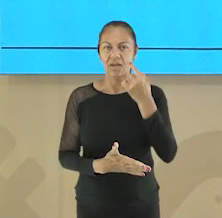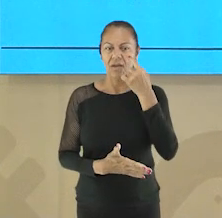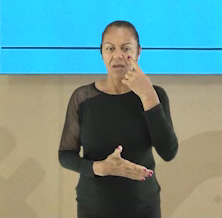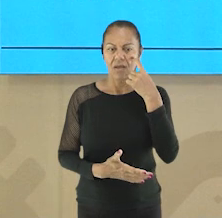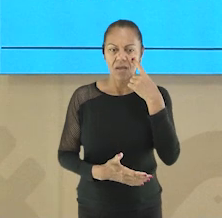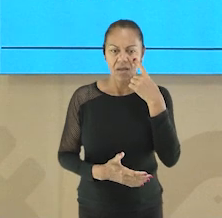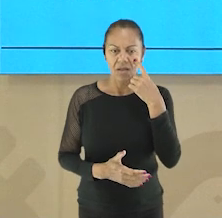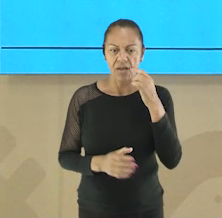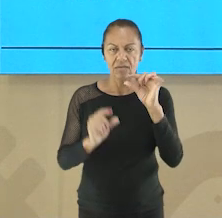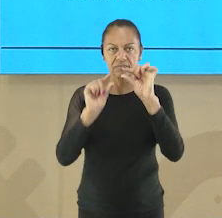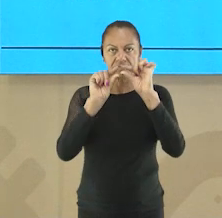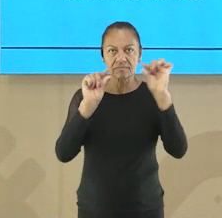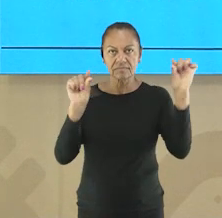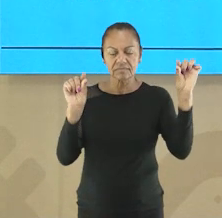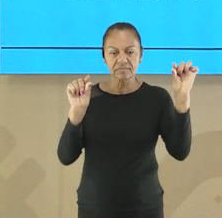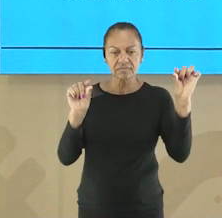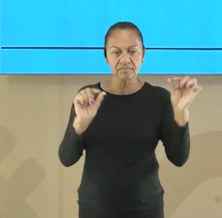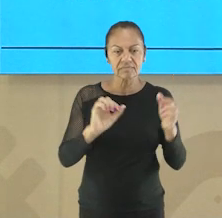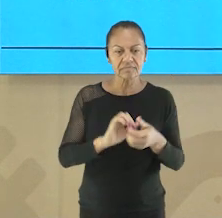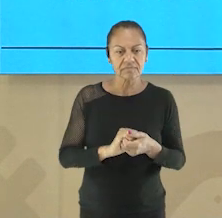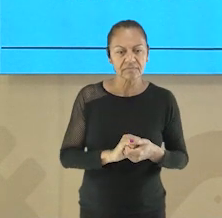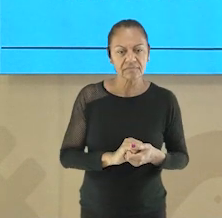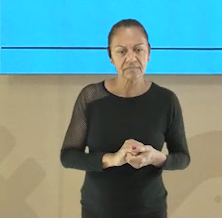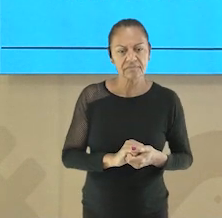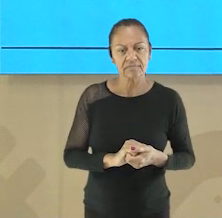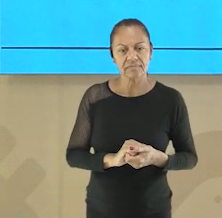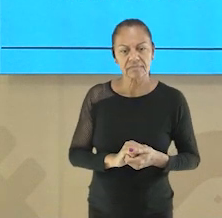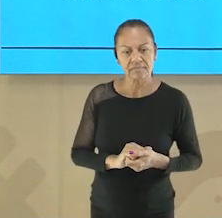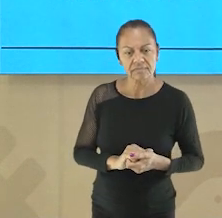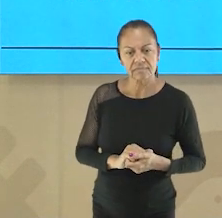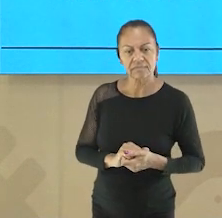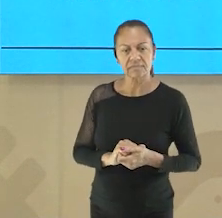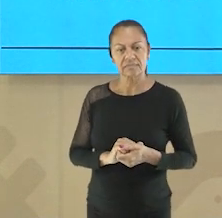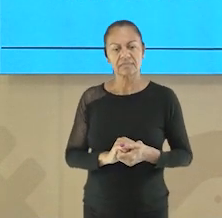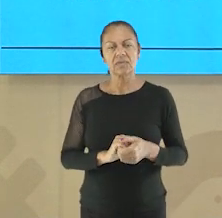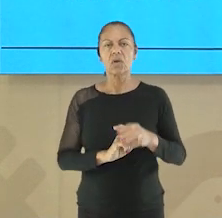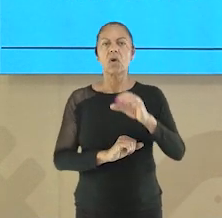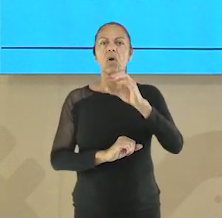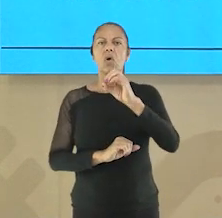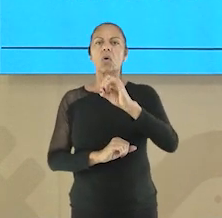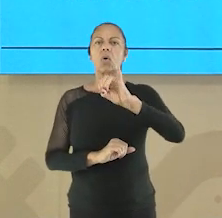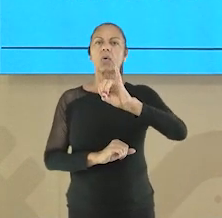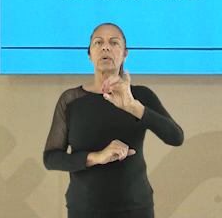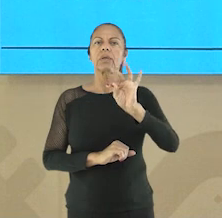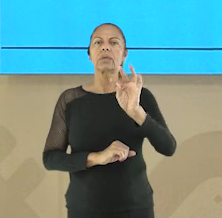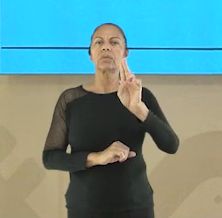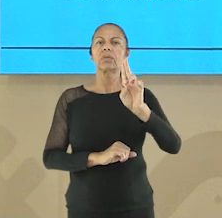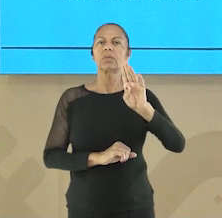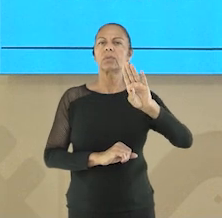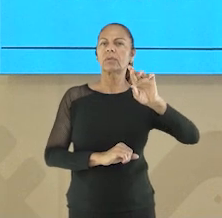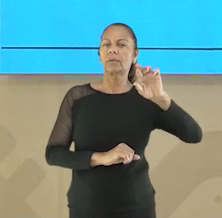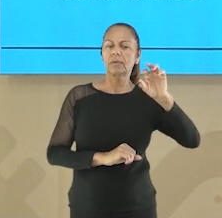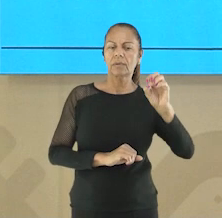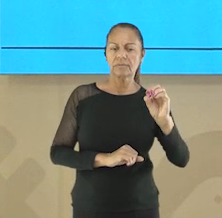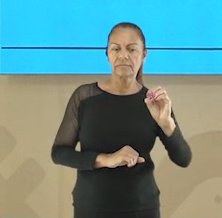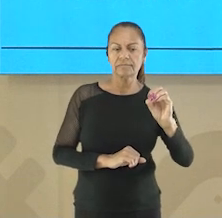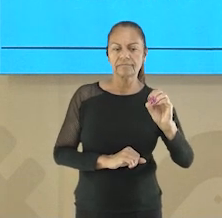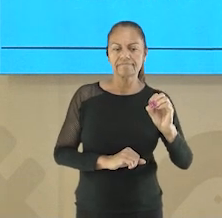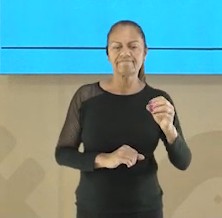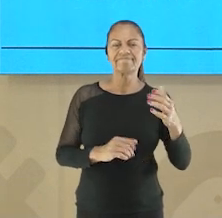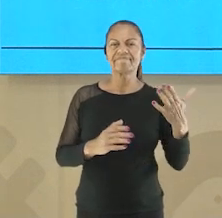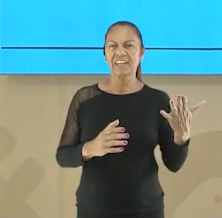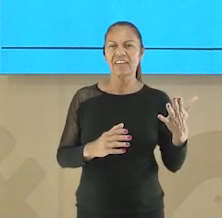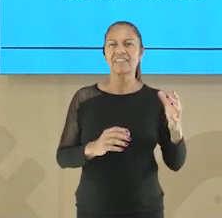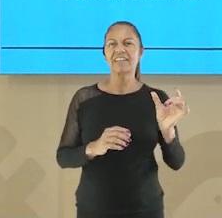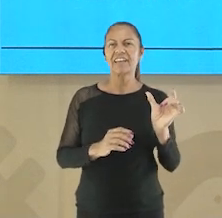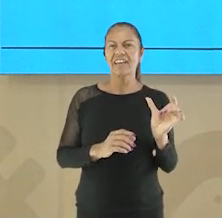palavras com a escrita e pronúncia errada. Vejam só. Temos aqui no primeiro verso outubro, e